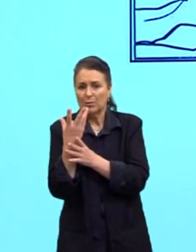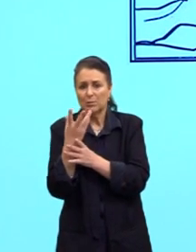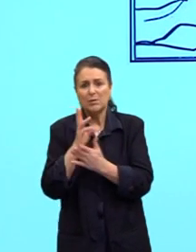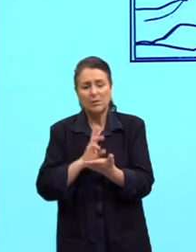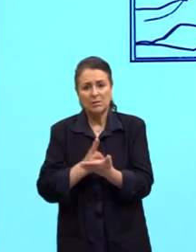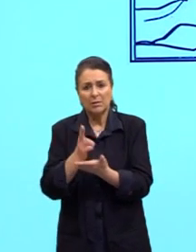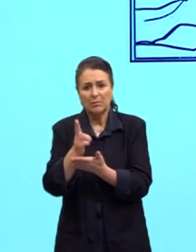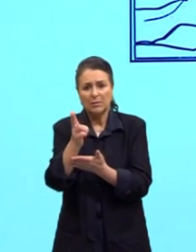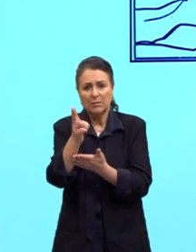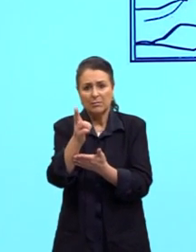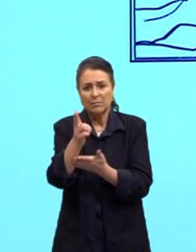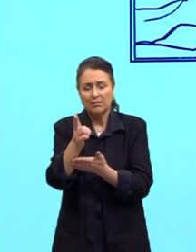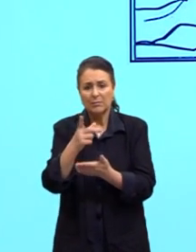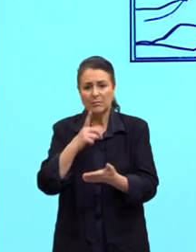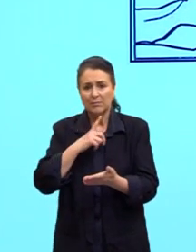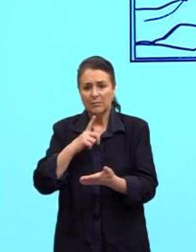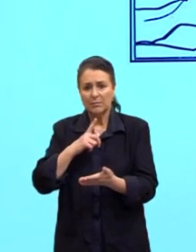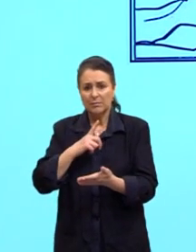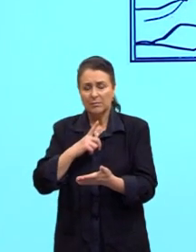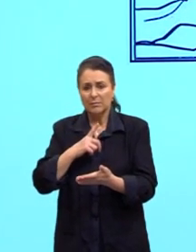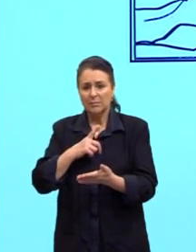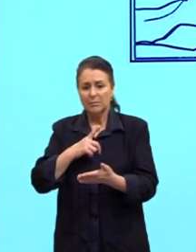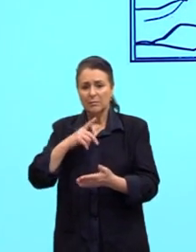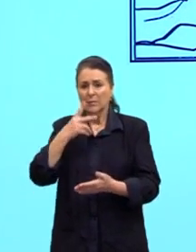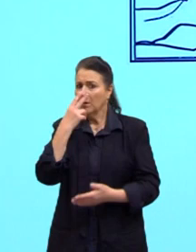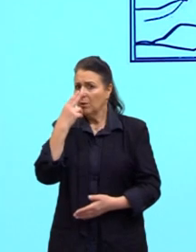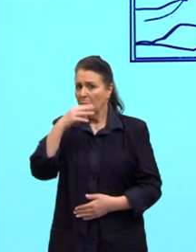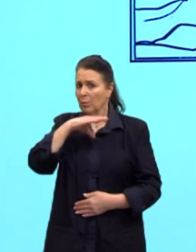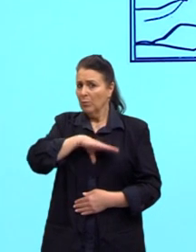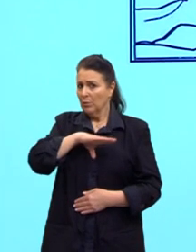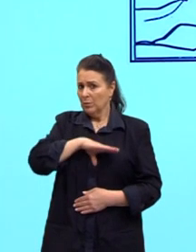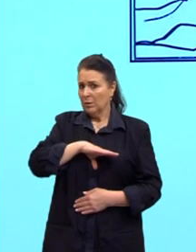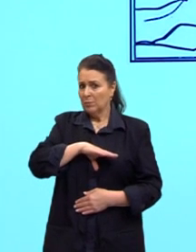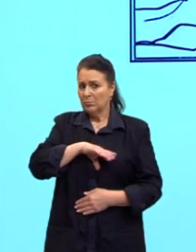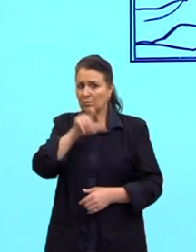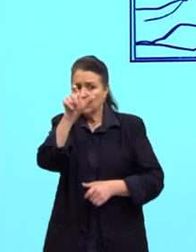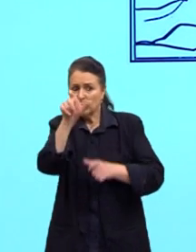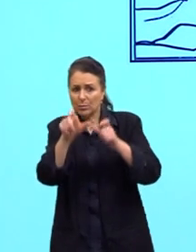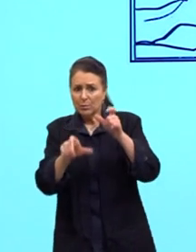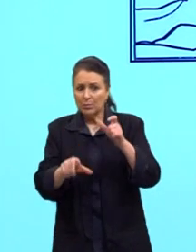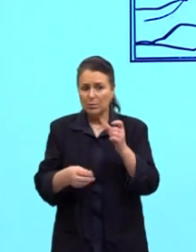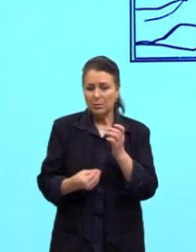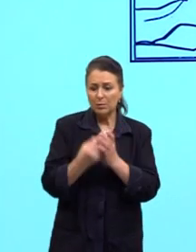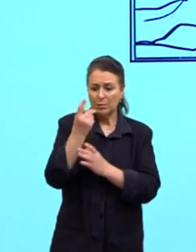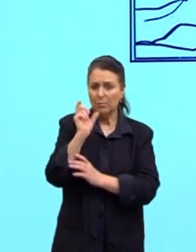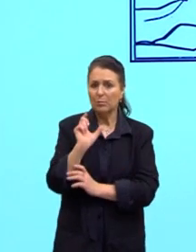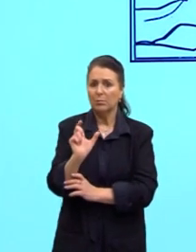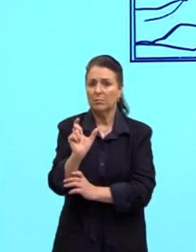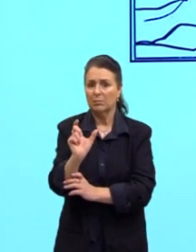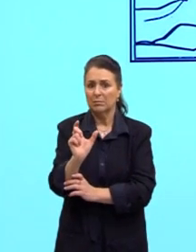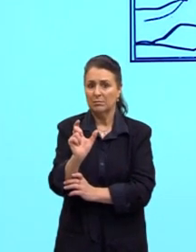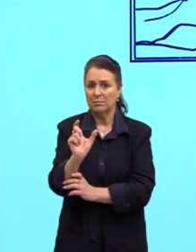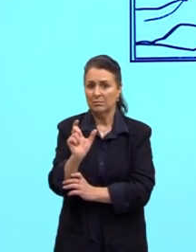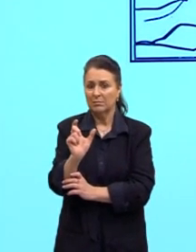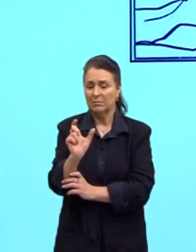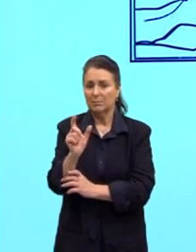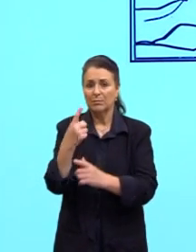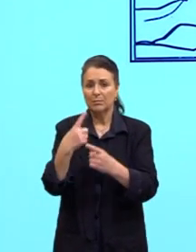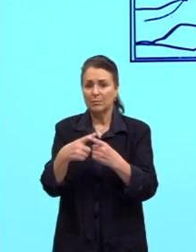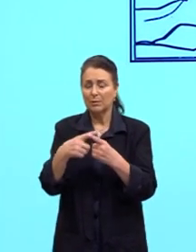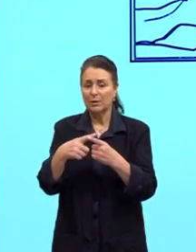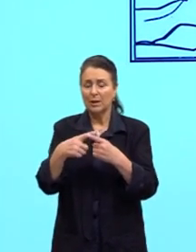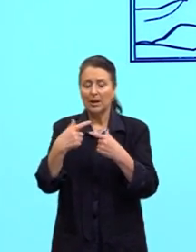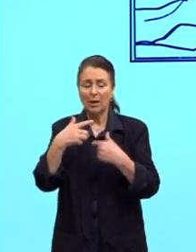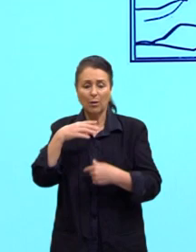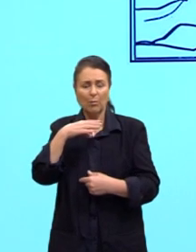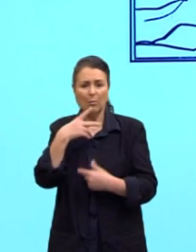todo Nós criamos como na língua portuguesa as pessoas criam palavras né seguidamente Por quê Porque uma